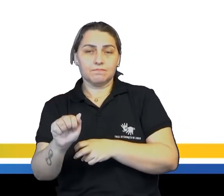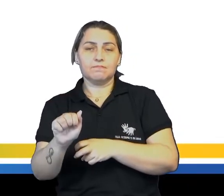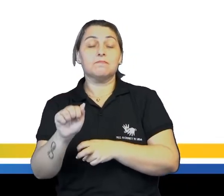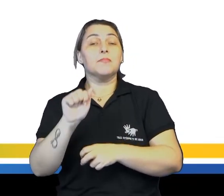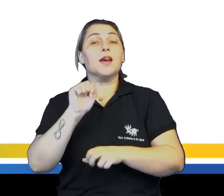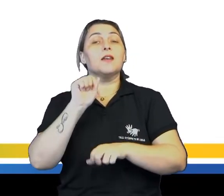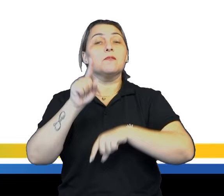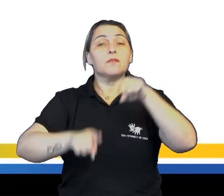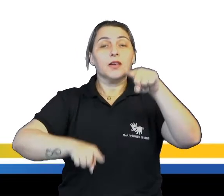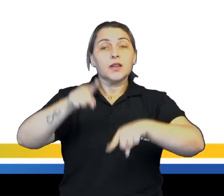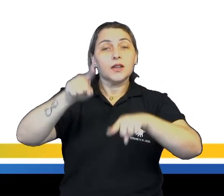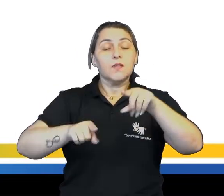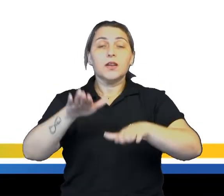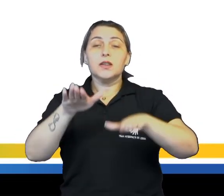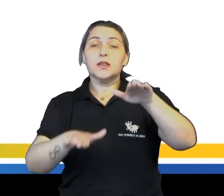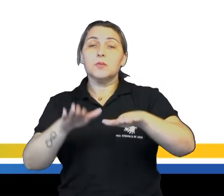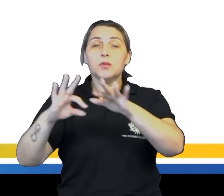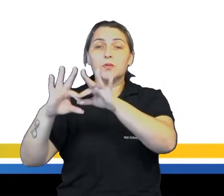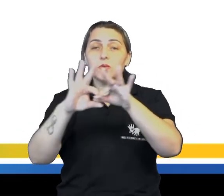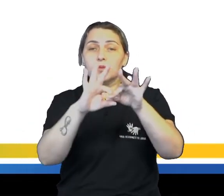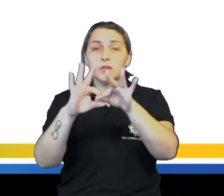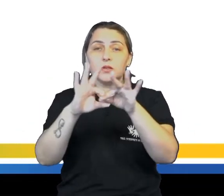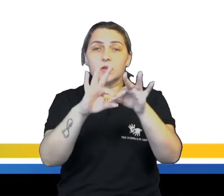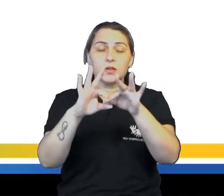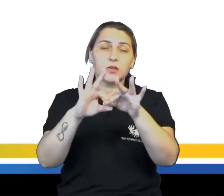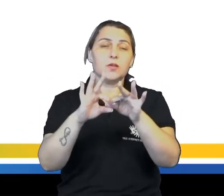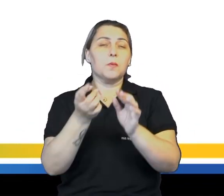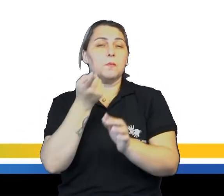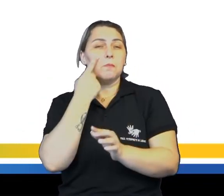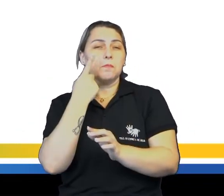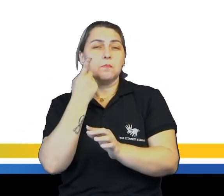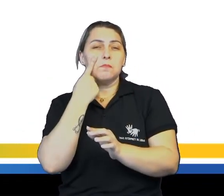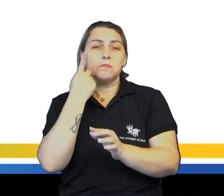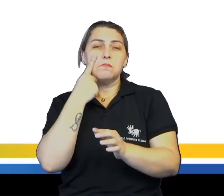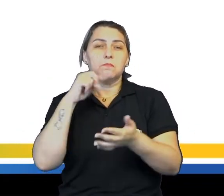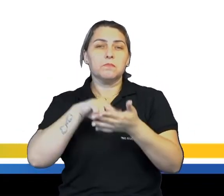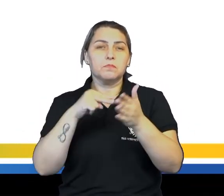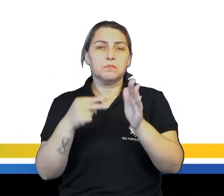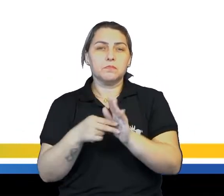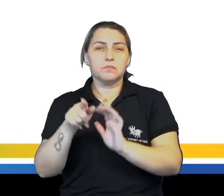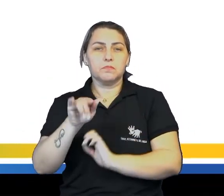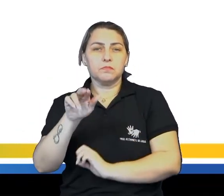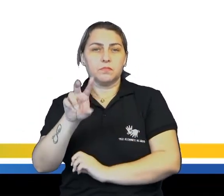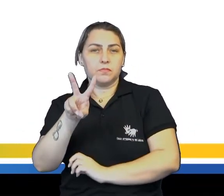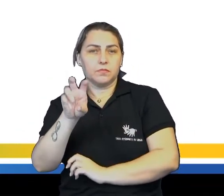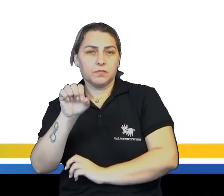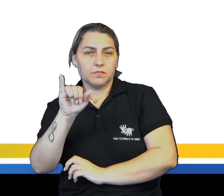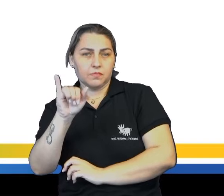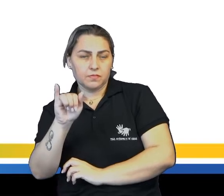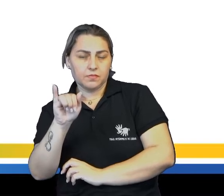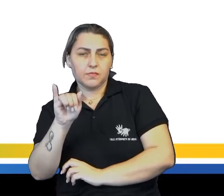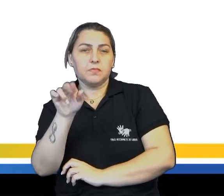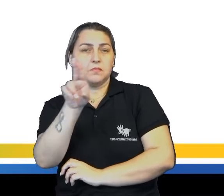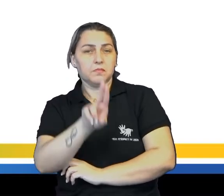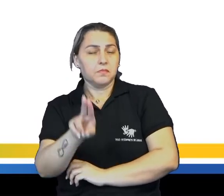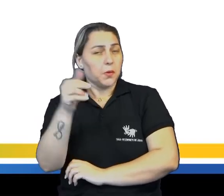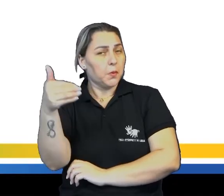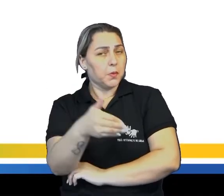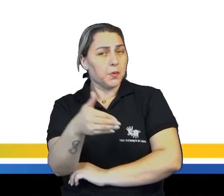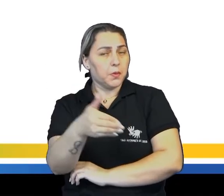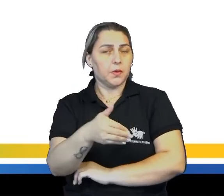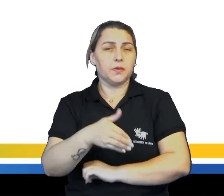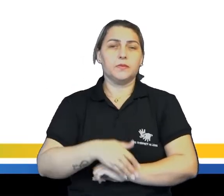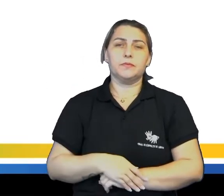vai variar de acordo com o contexto. Observem aqui o significado da gíria véi, que vocês usam com